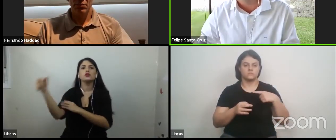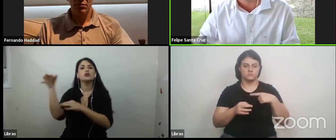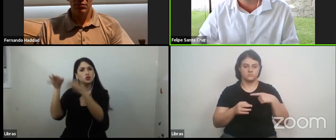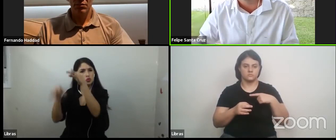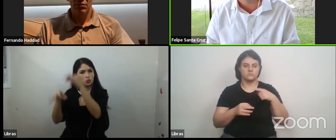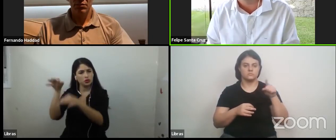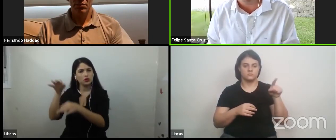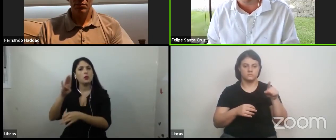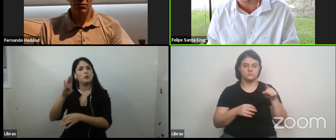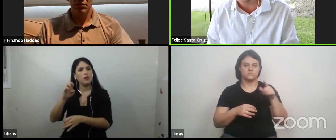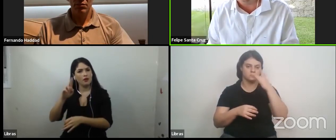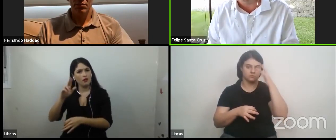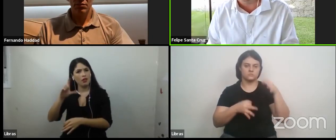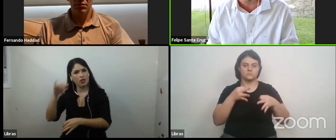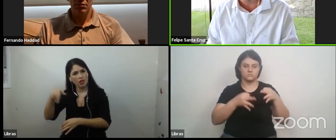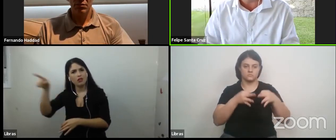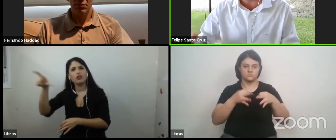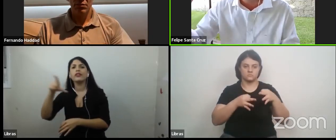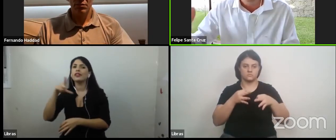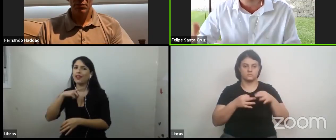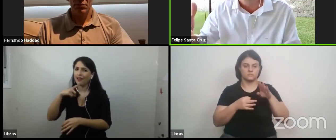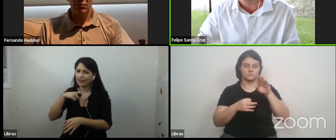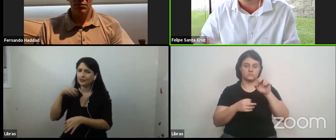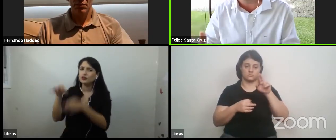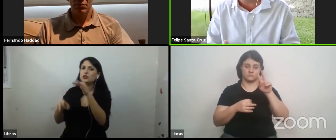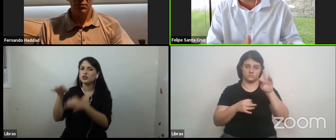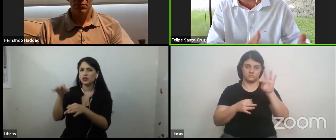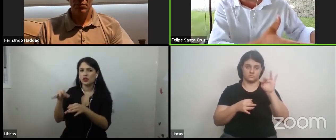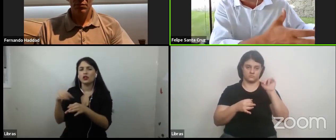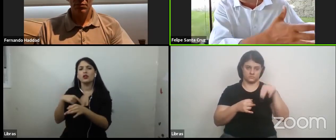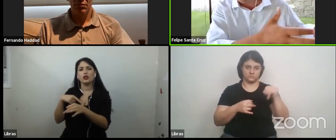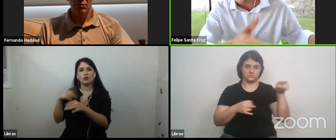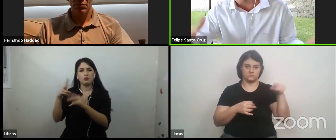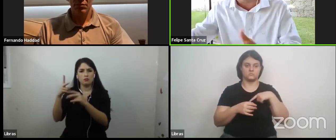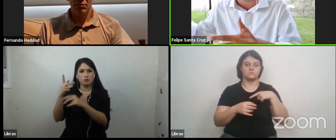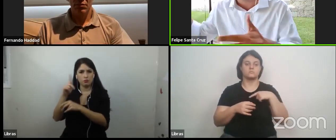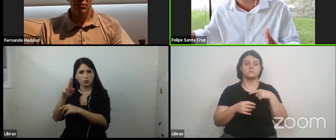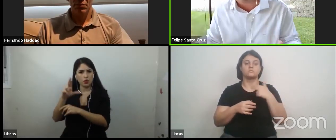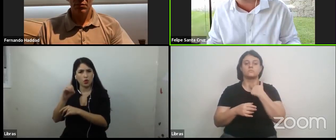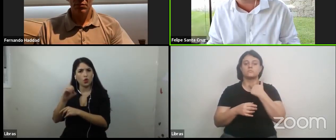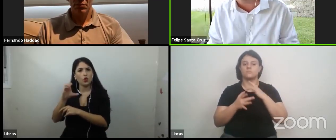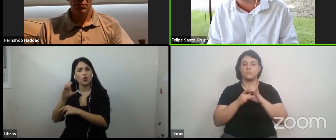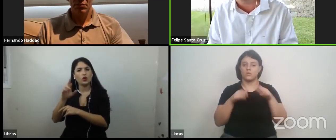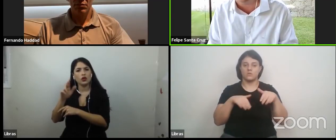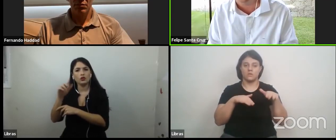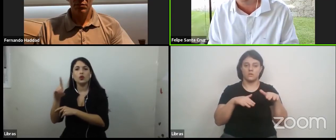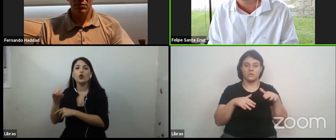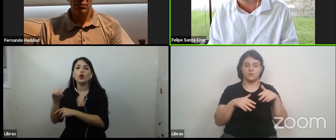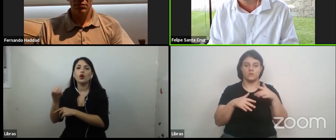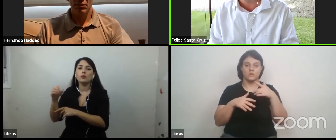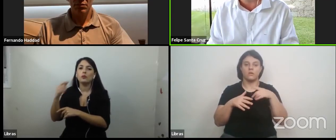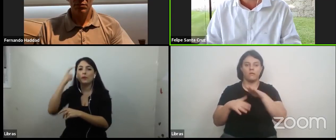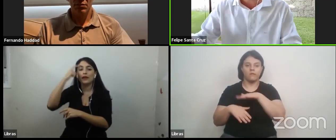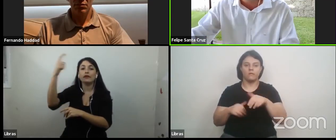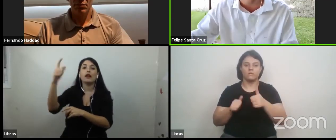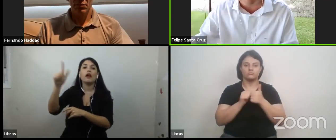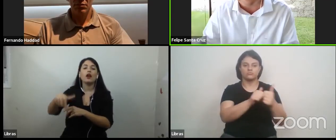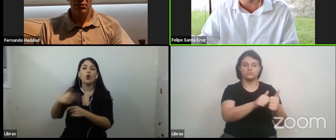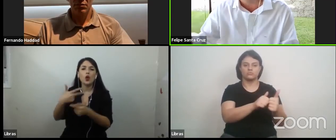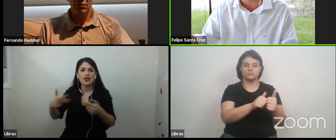procuradores e promotores comprometidos. Nós não podemos deixar que a água suja leve a criança junto.